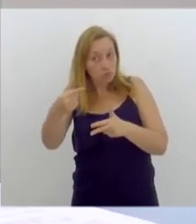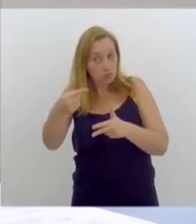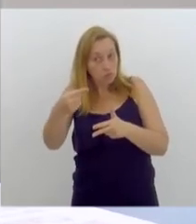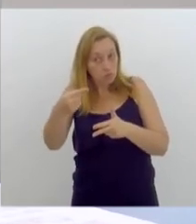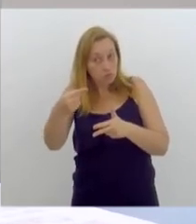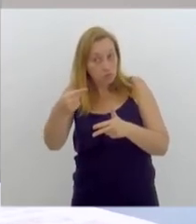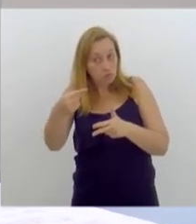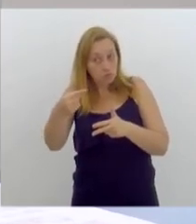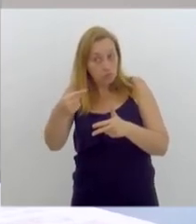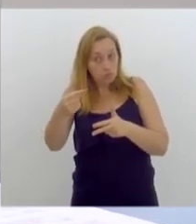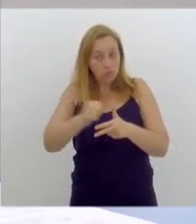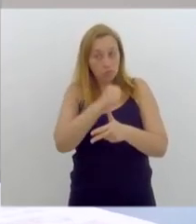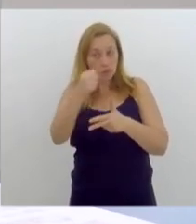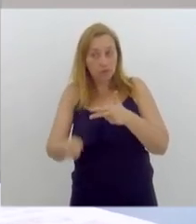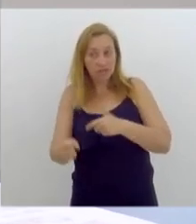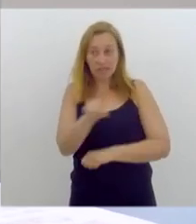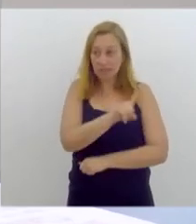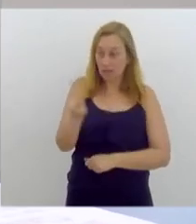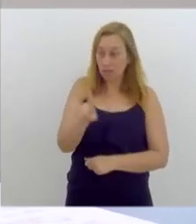não